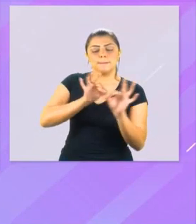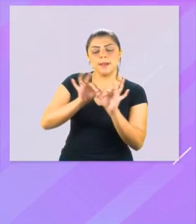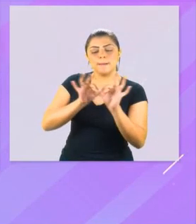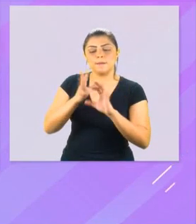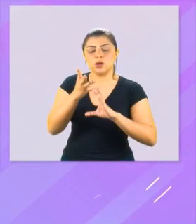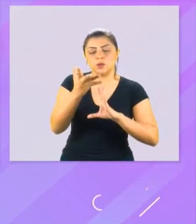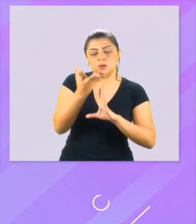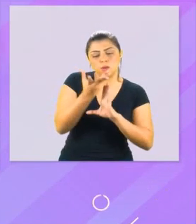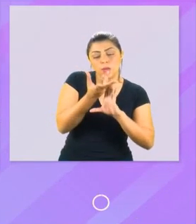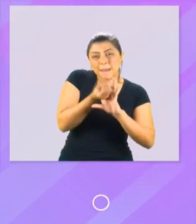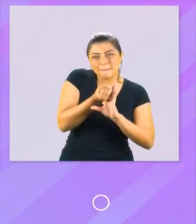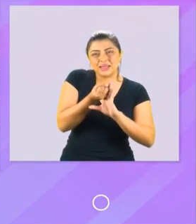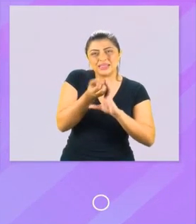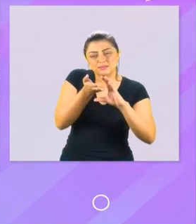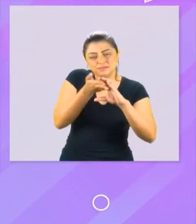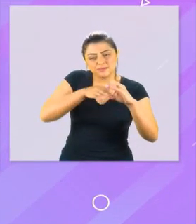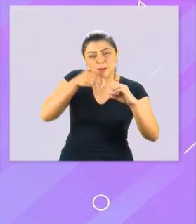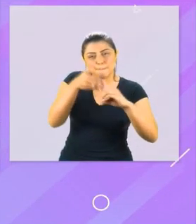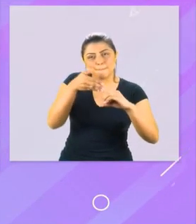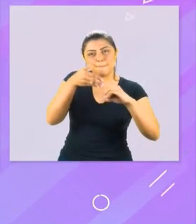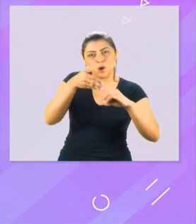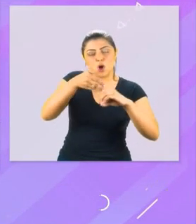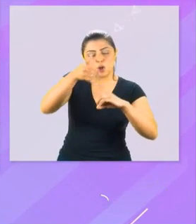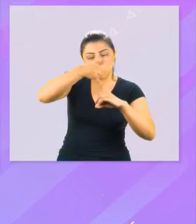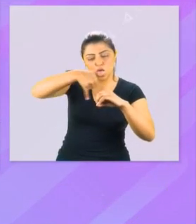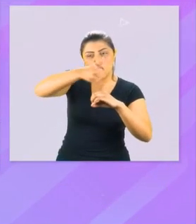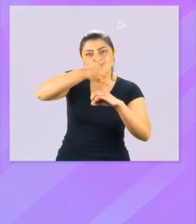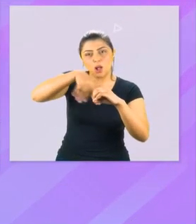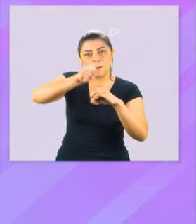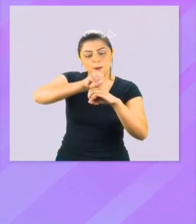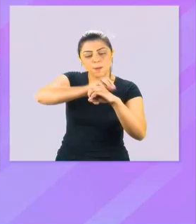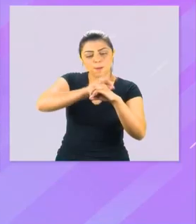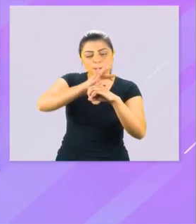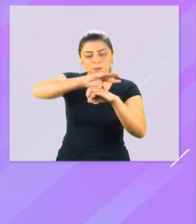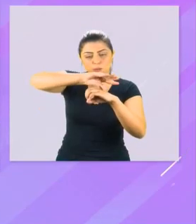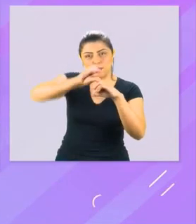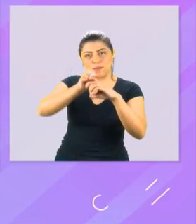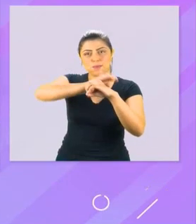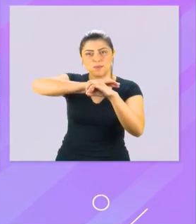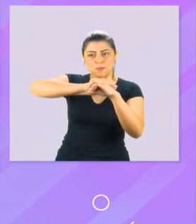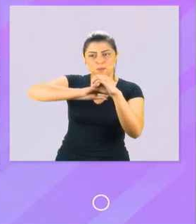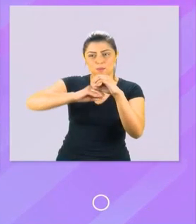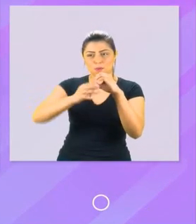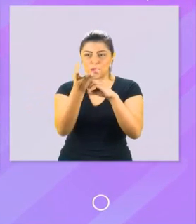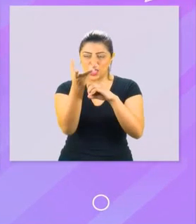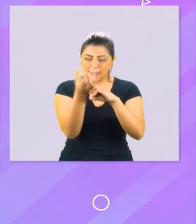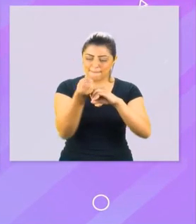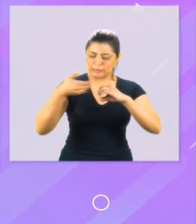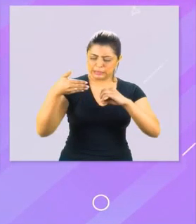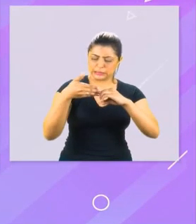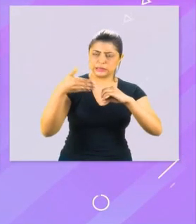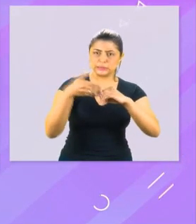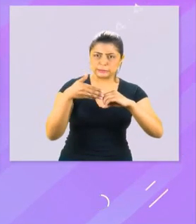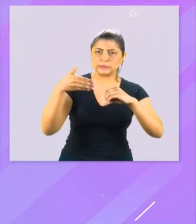aumentar a impermeabilidade das membranas celulares. Quanto mais colesterol eu tenho, menos permeável ou menos substâncias conseguem